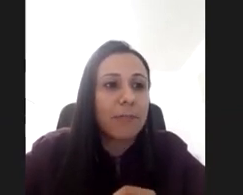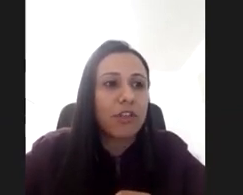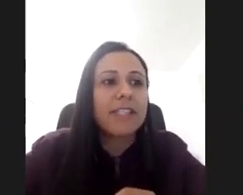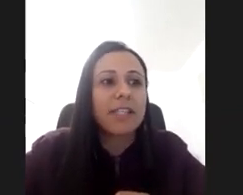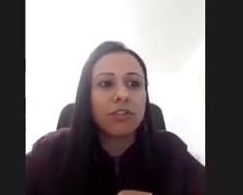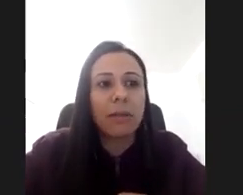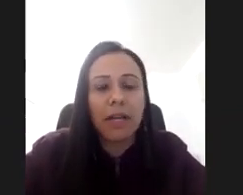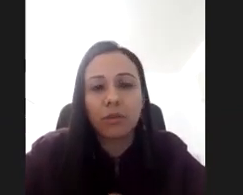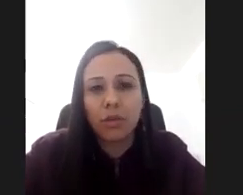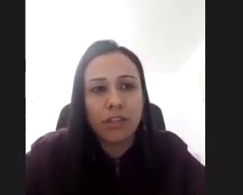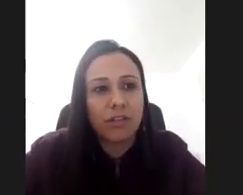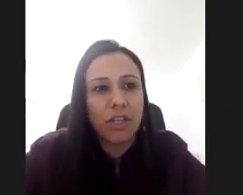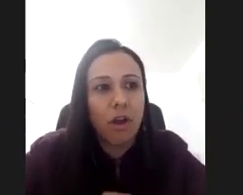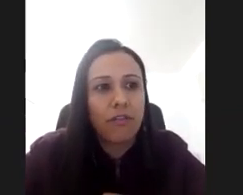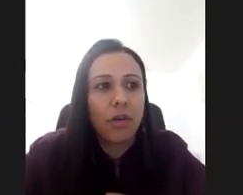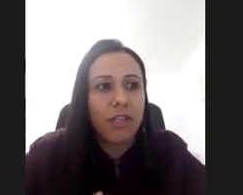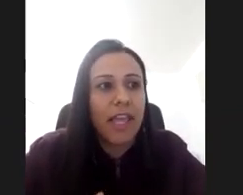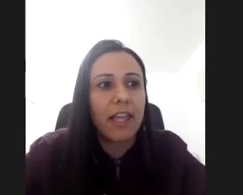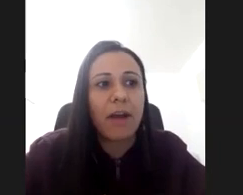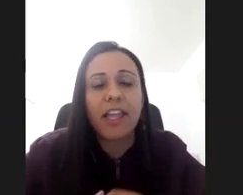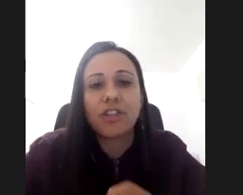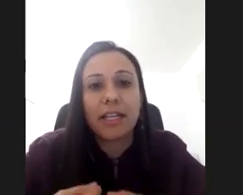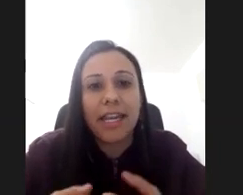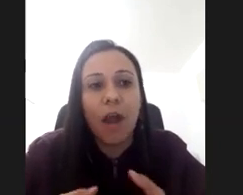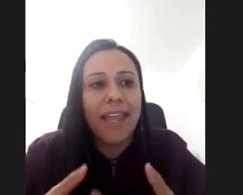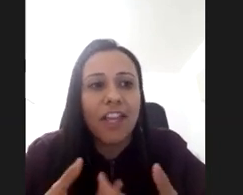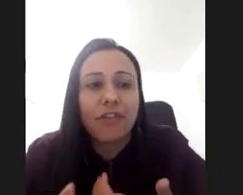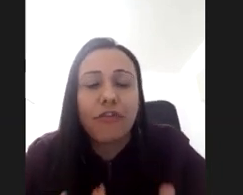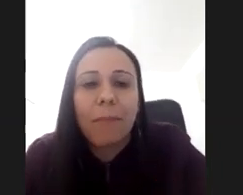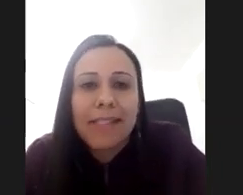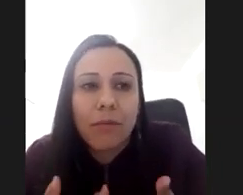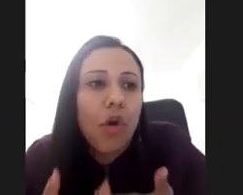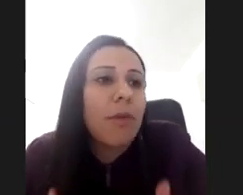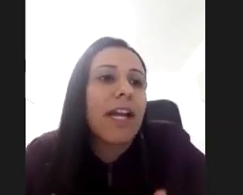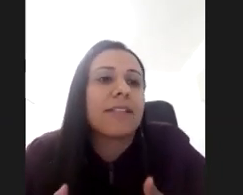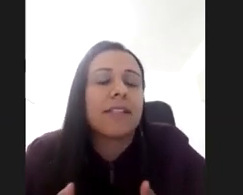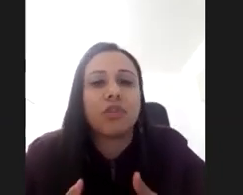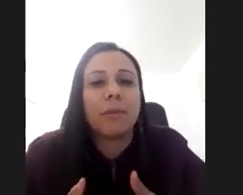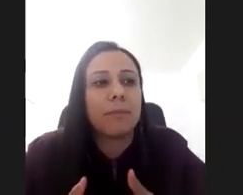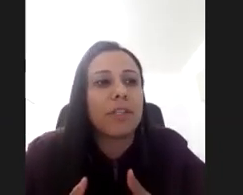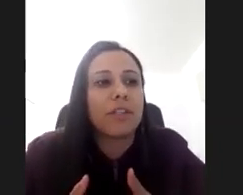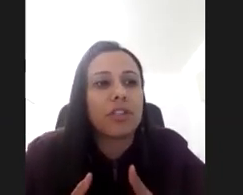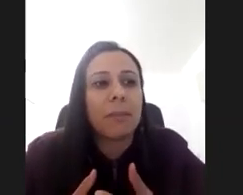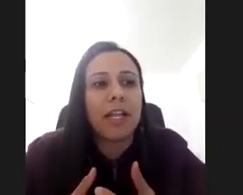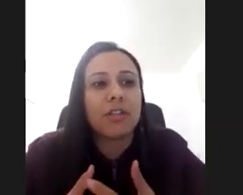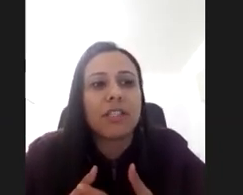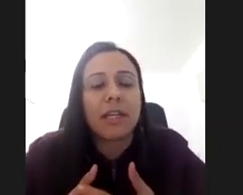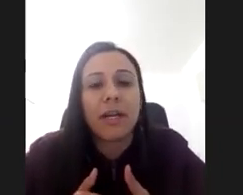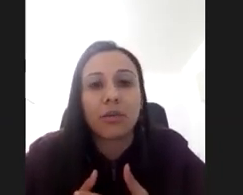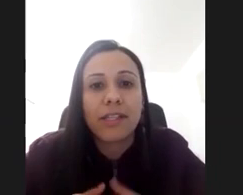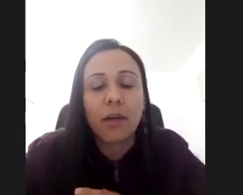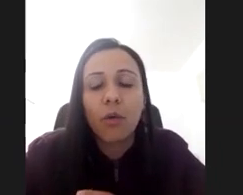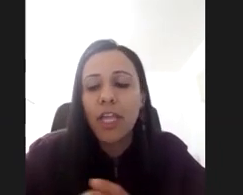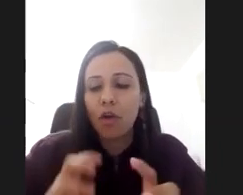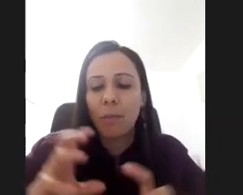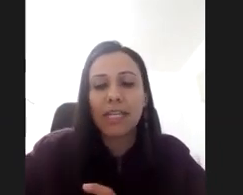a exposição dos trabalhadores ao SARS-CoV-2, né? Criar uma rede de informação e comunicação sobre a exposição de trabalhadores e